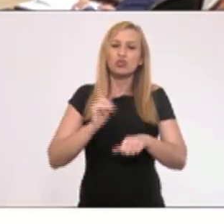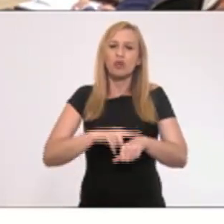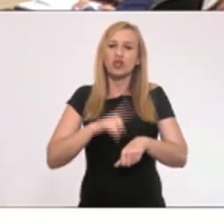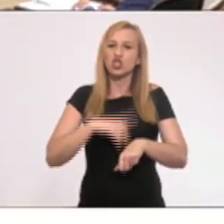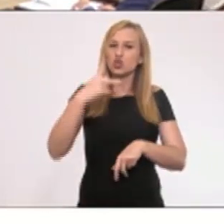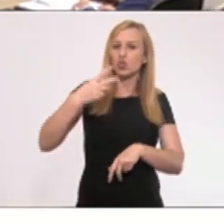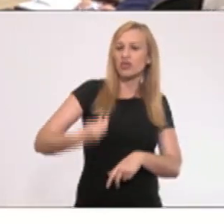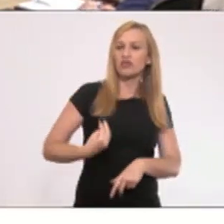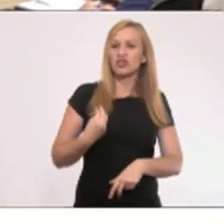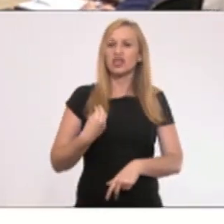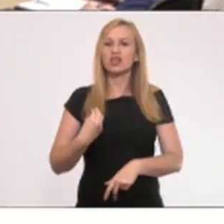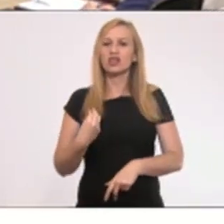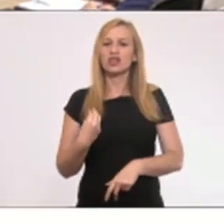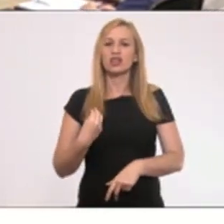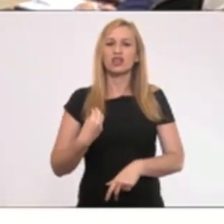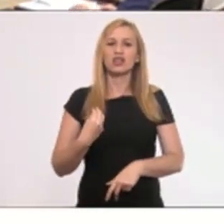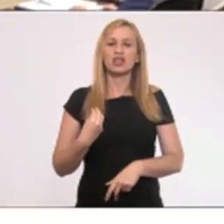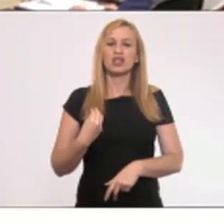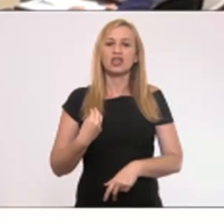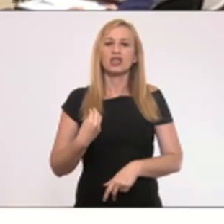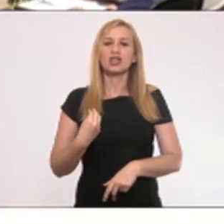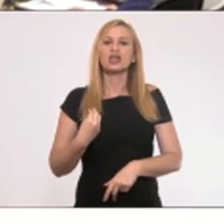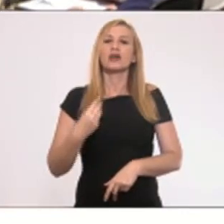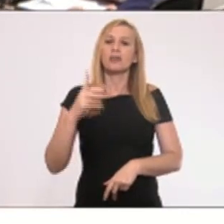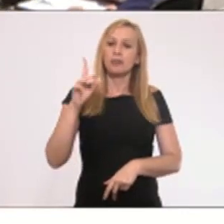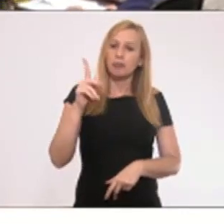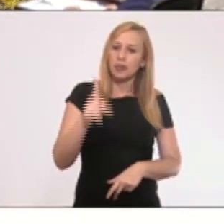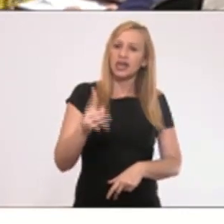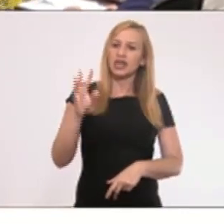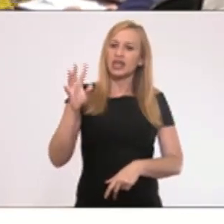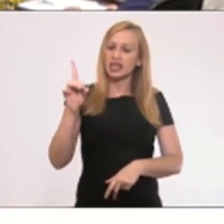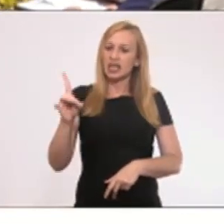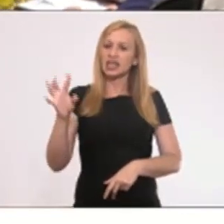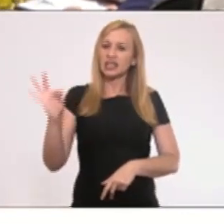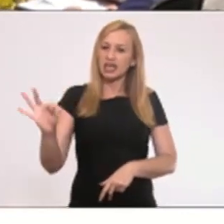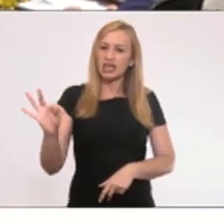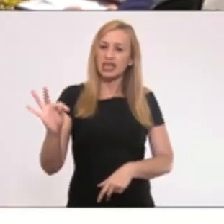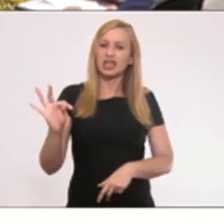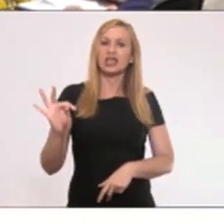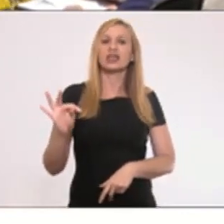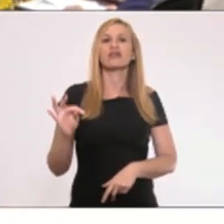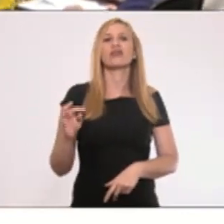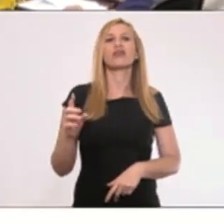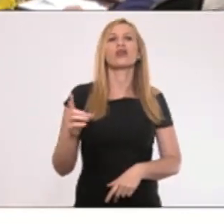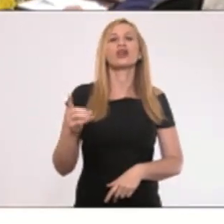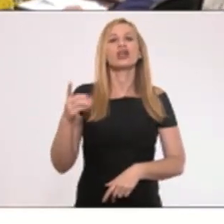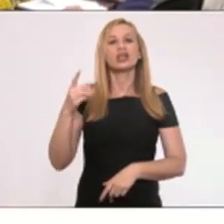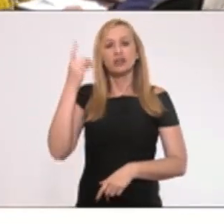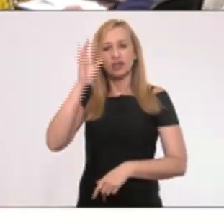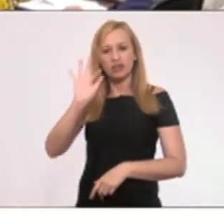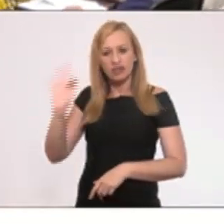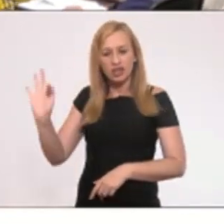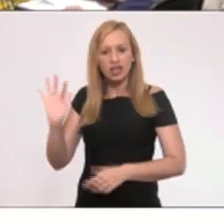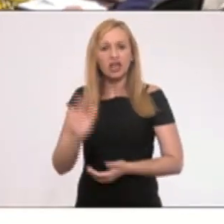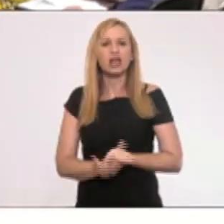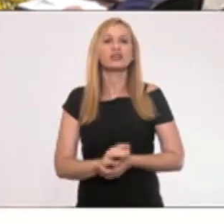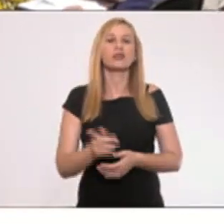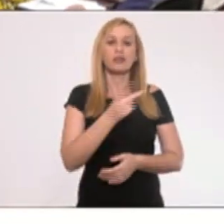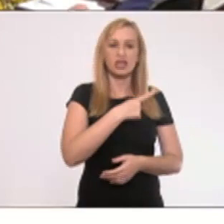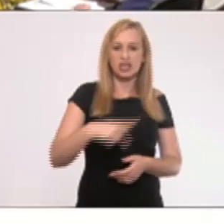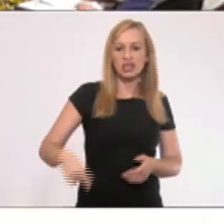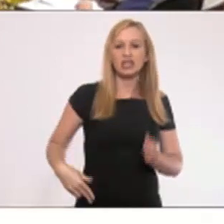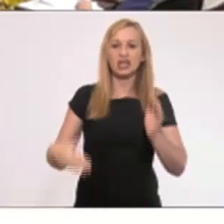sua vida militou no PDT, foi candidato a deputado federal nas últimas eleições, foi presidente da